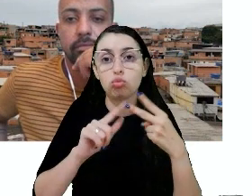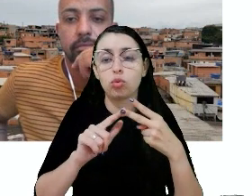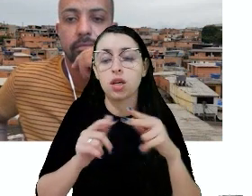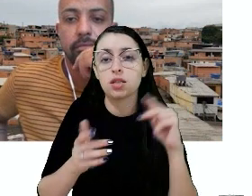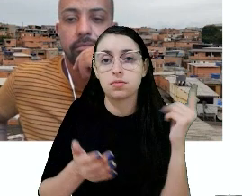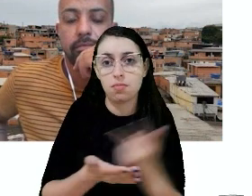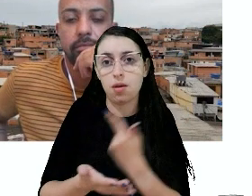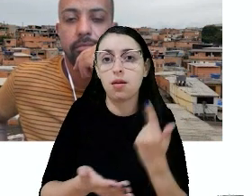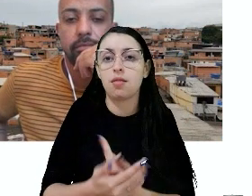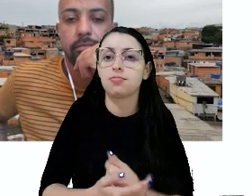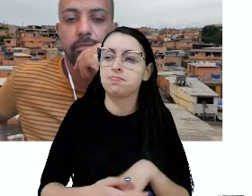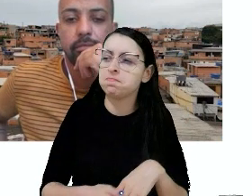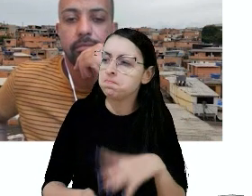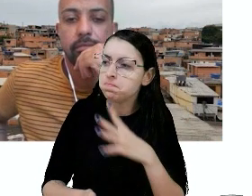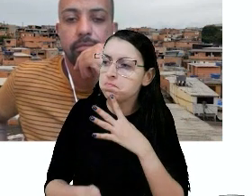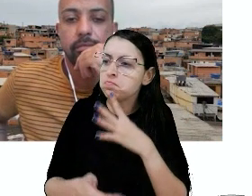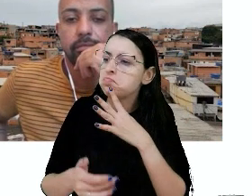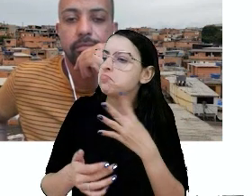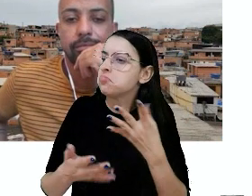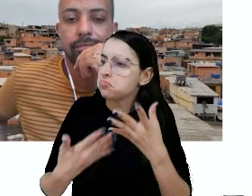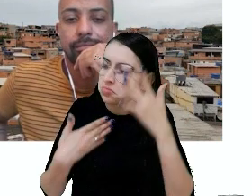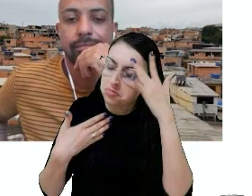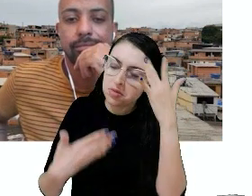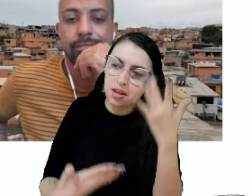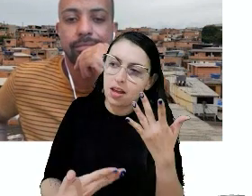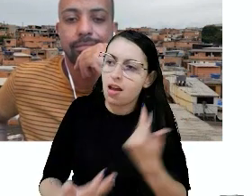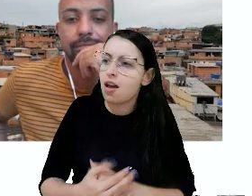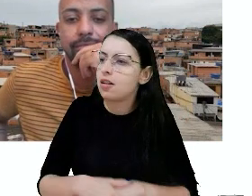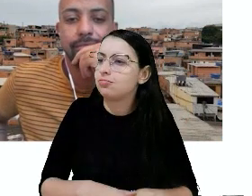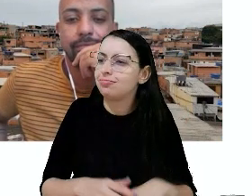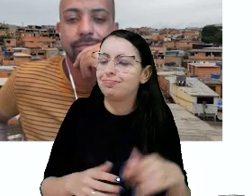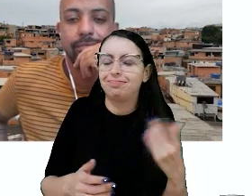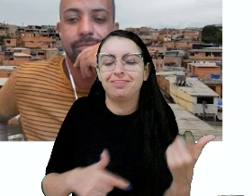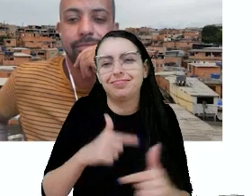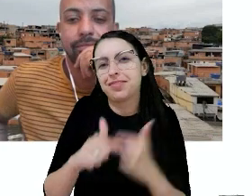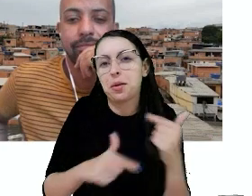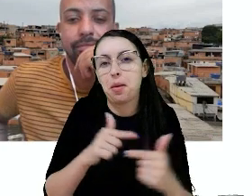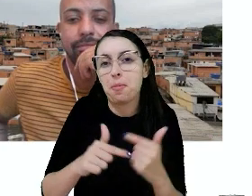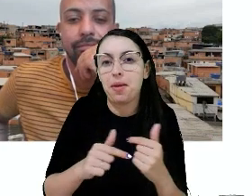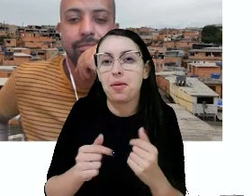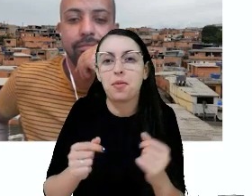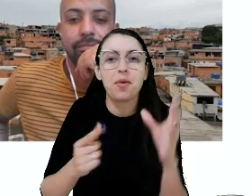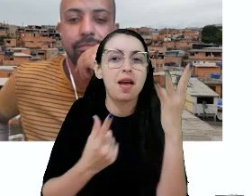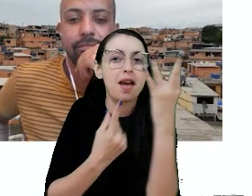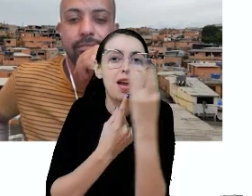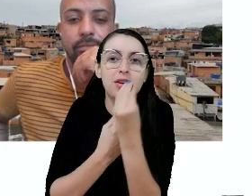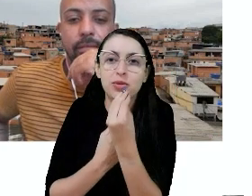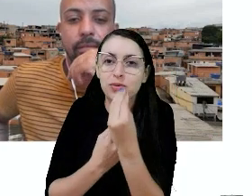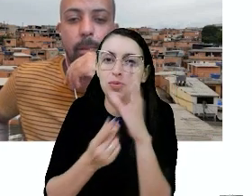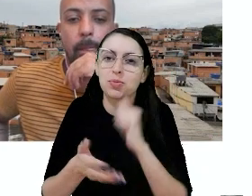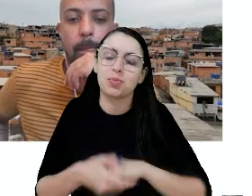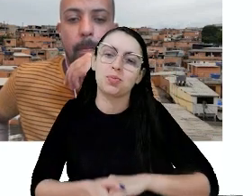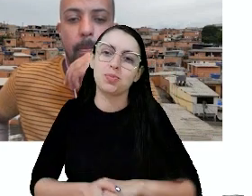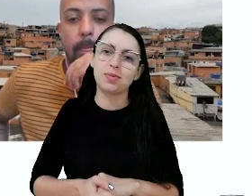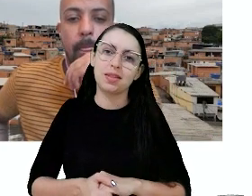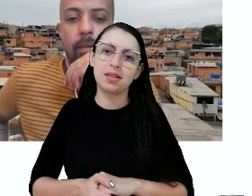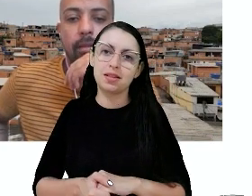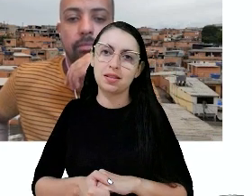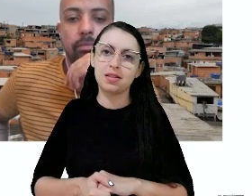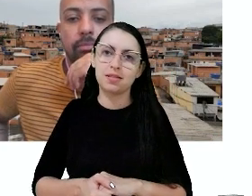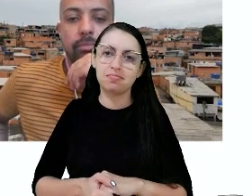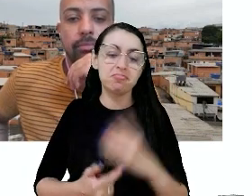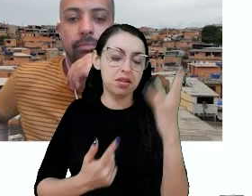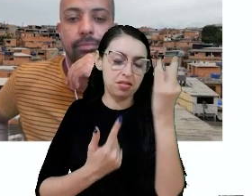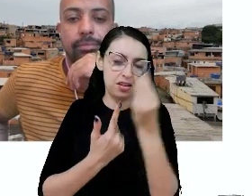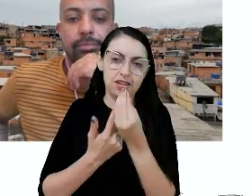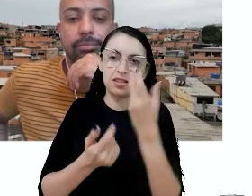doutor Zé Augusto é uma pessoa que eu admiro bastante, e agora ele nos surpreende com esse trabalho, com essa arte, né? Por